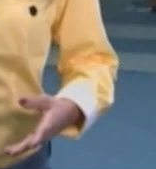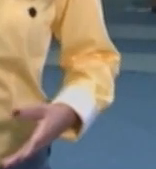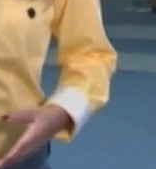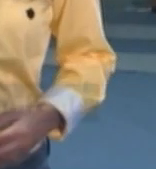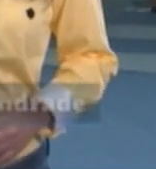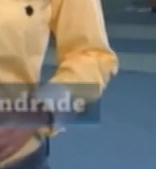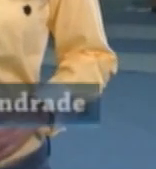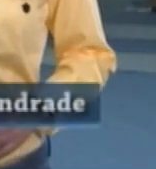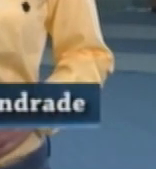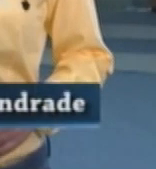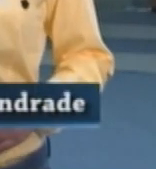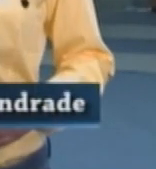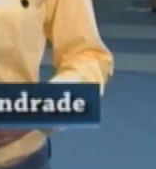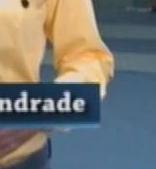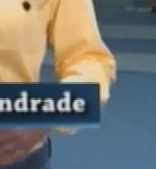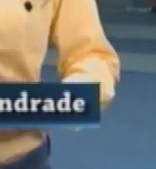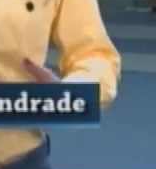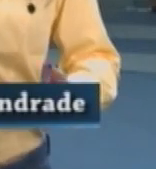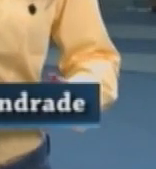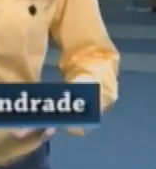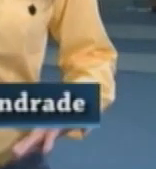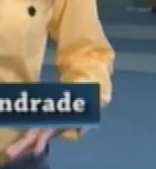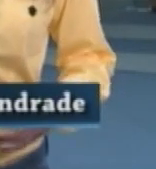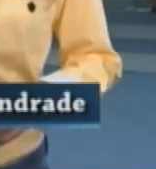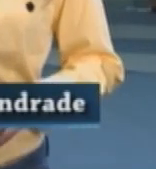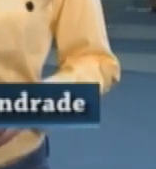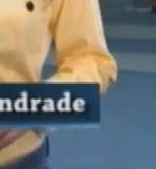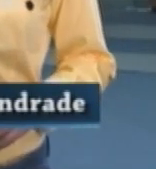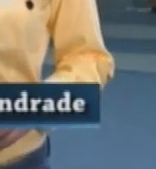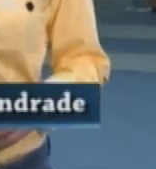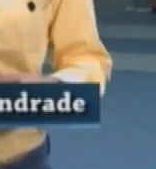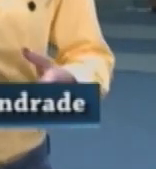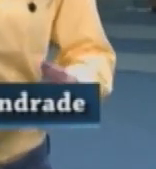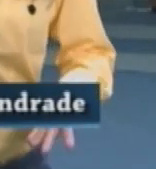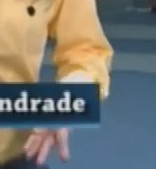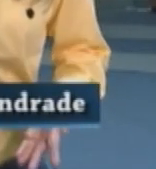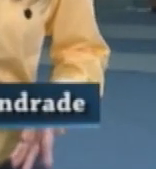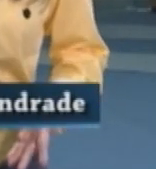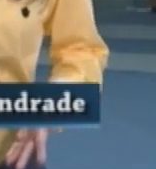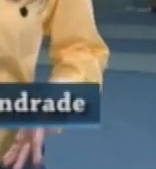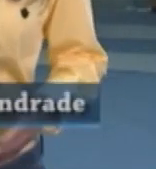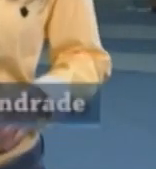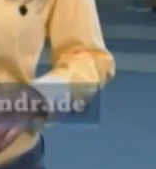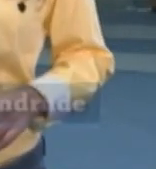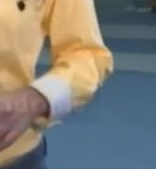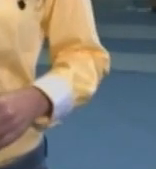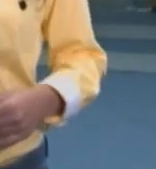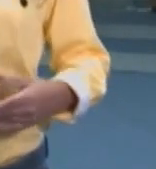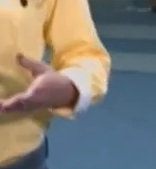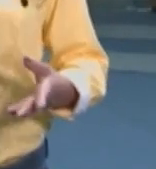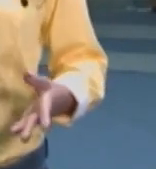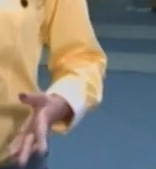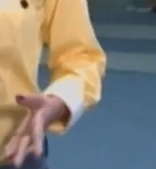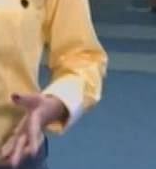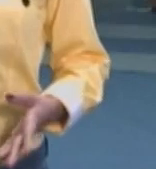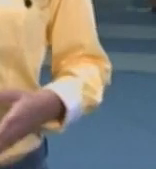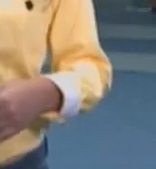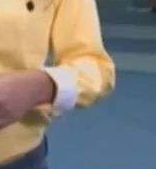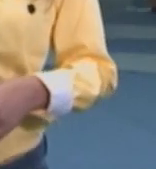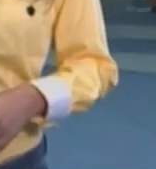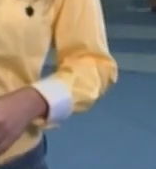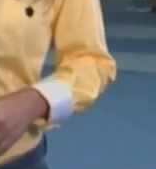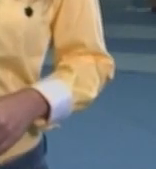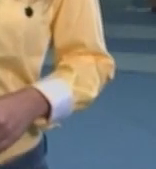As notícias veiculadas pela imprensa sobre violência fizeram parte dos pronunciamentos dos deputados de oposição.